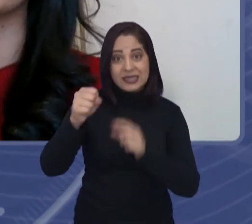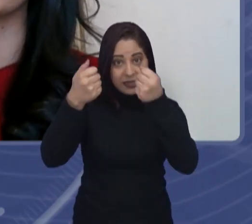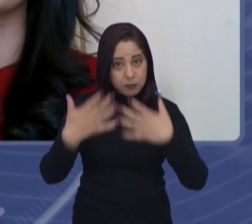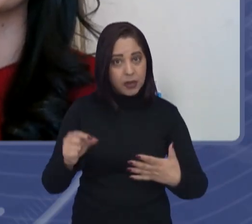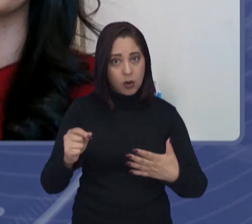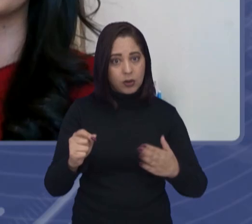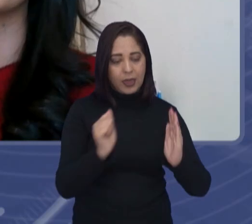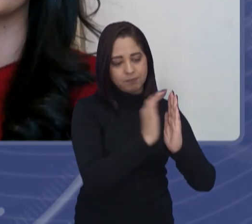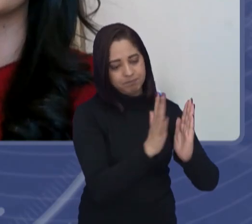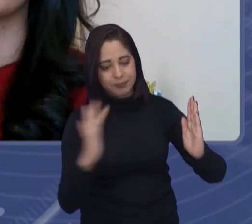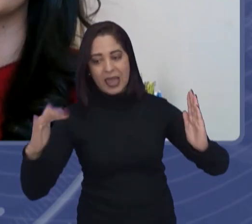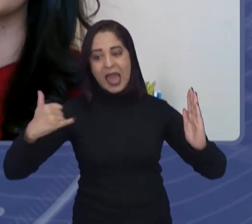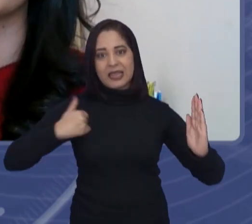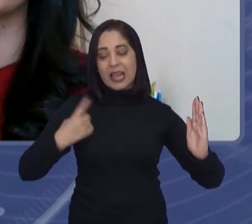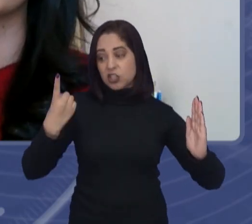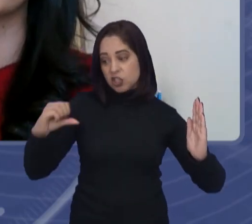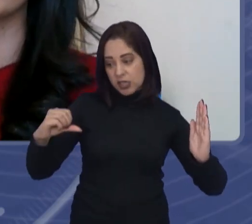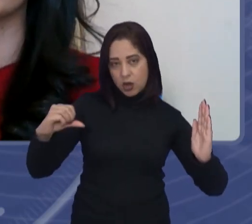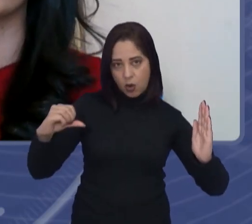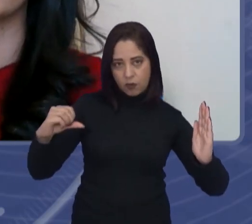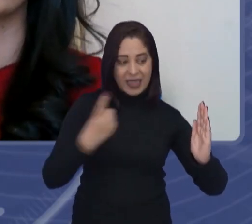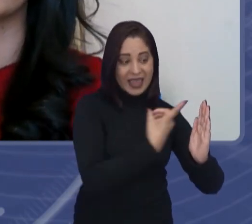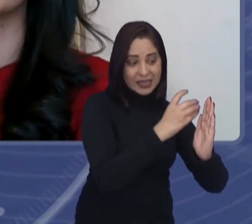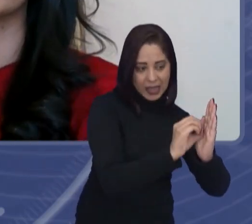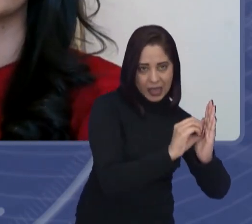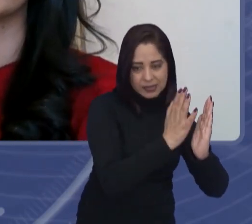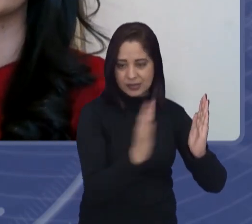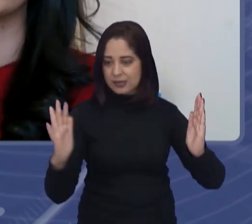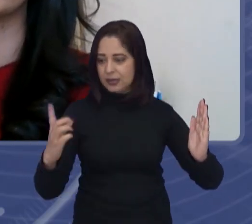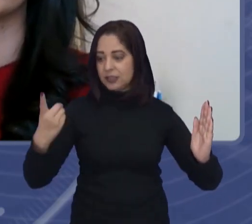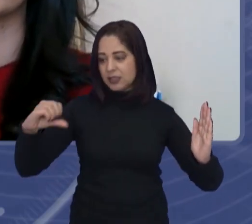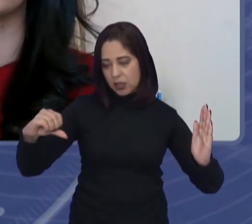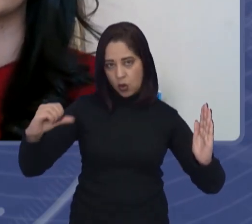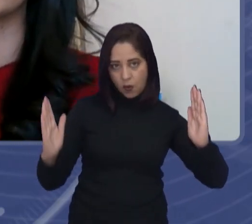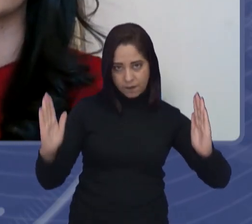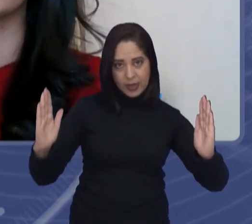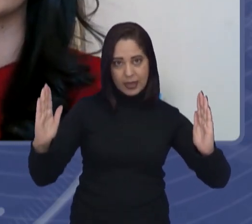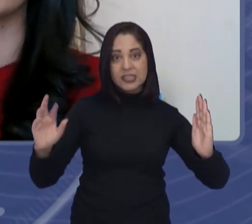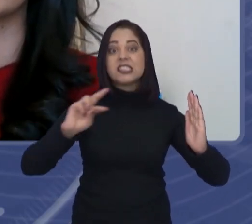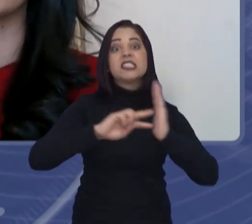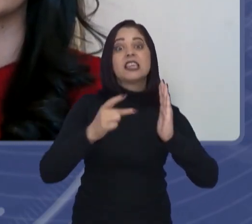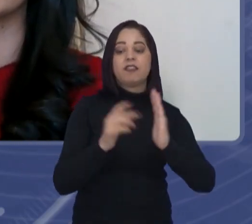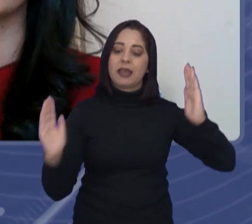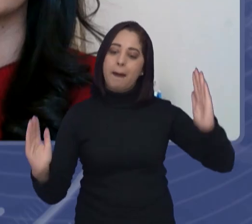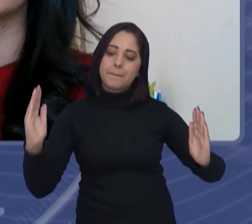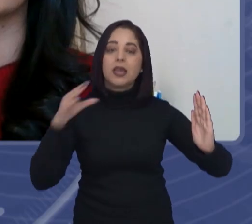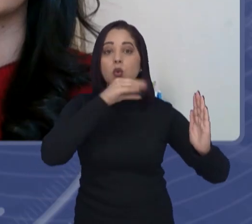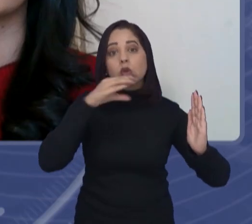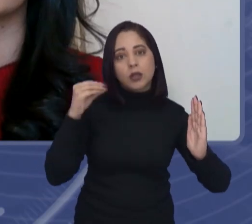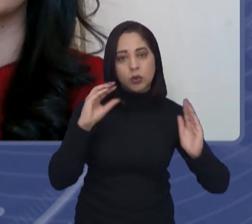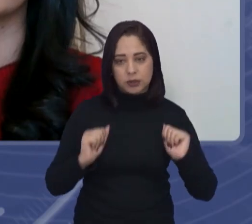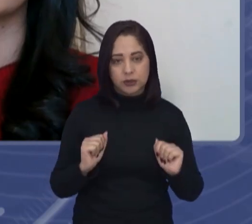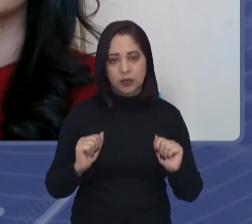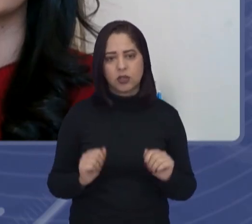mas pode mudar a qualquer momento porque tem muitos estudos que vêm surgindo. Você acha, com a sua experiência na